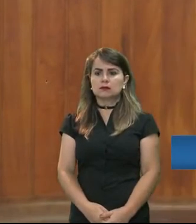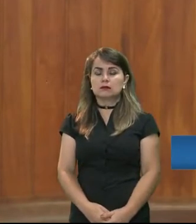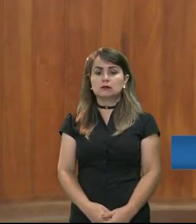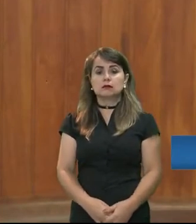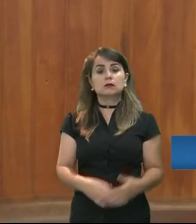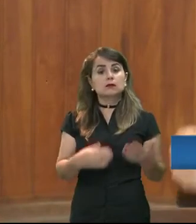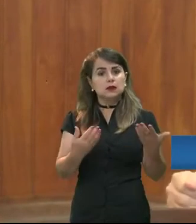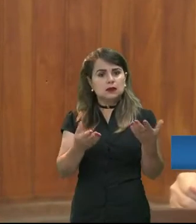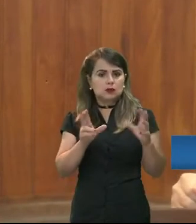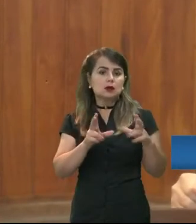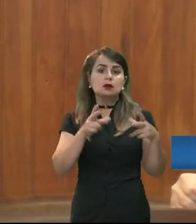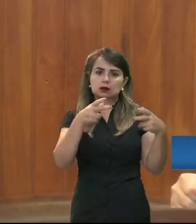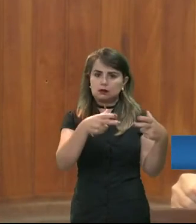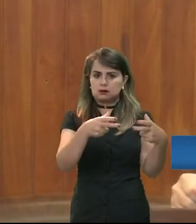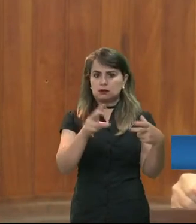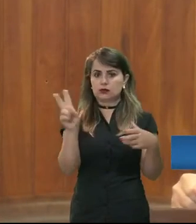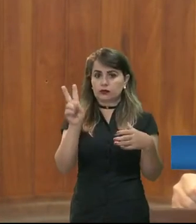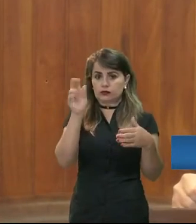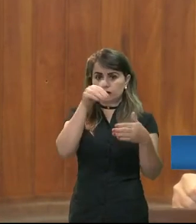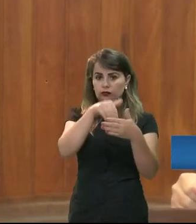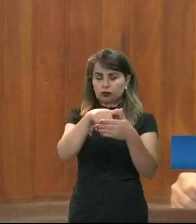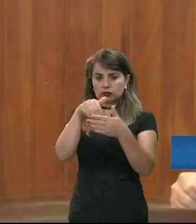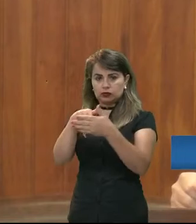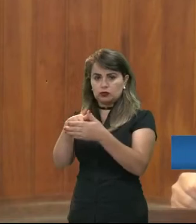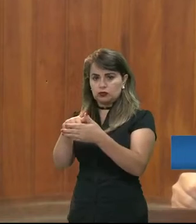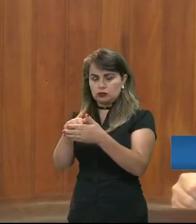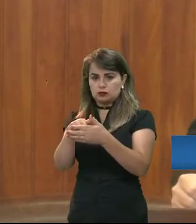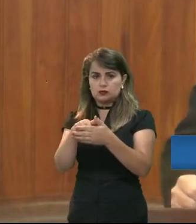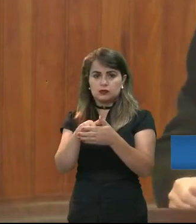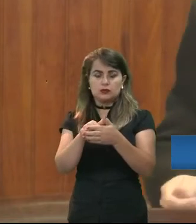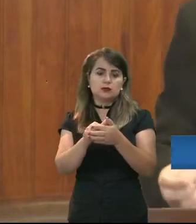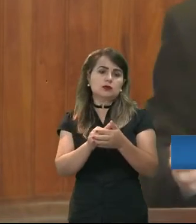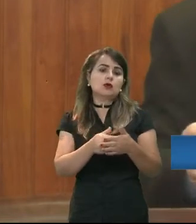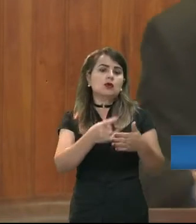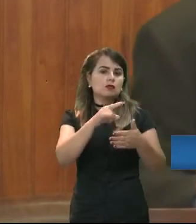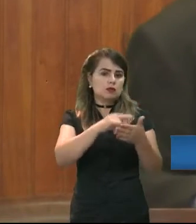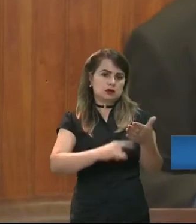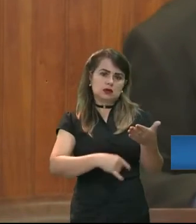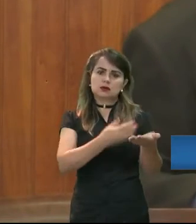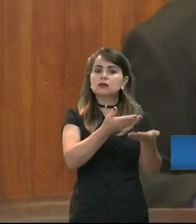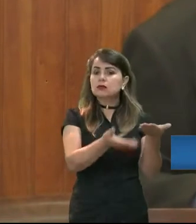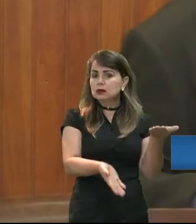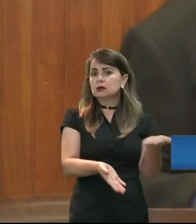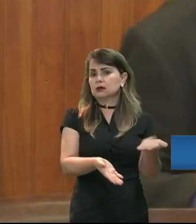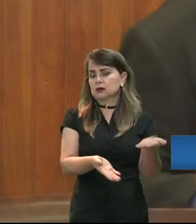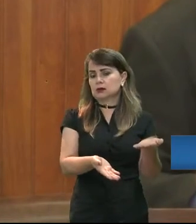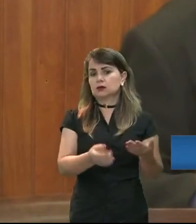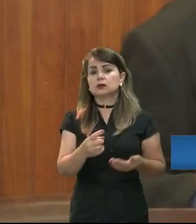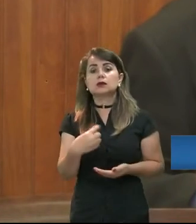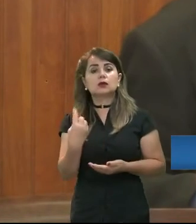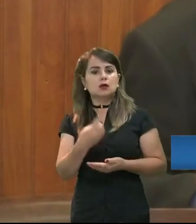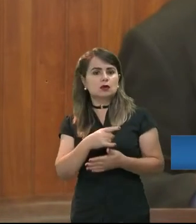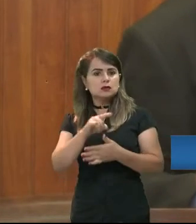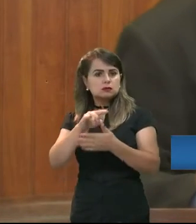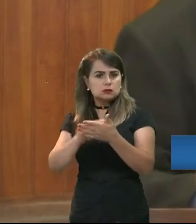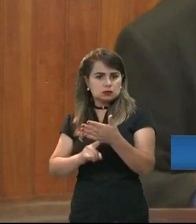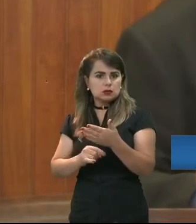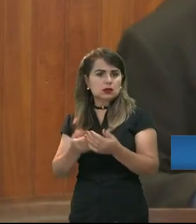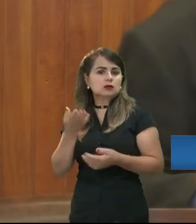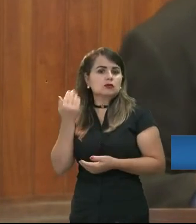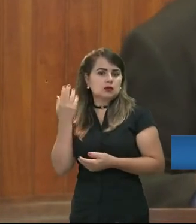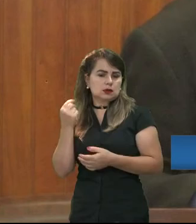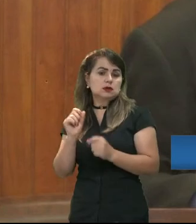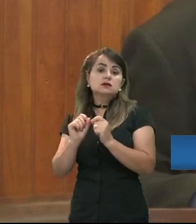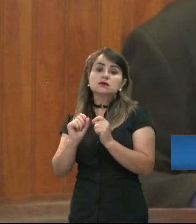E a Câmara aqui votou o veto, derrubando o projeto. Fizemos o projeto, entendia ser um projeto de